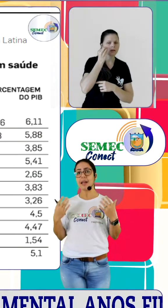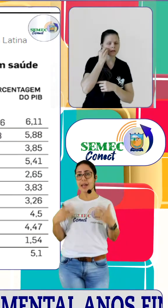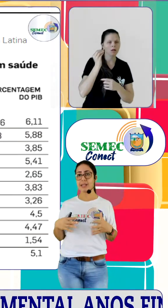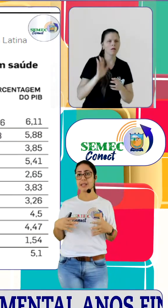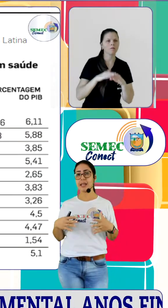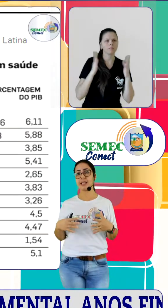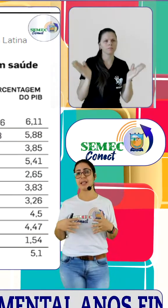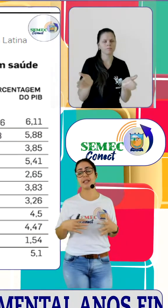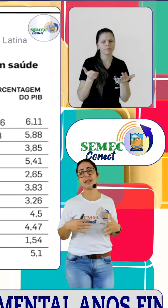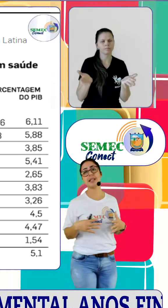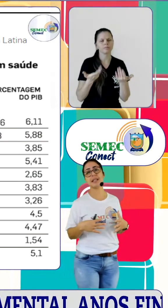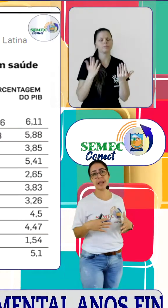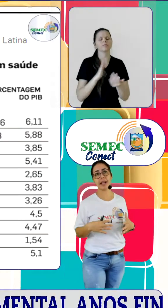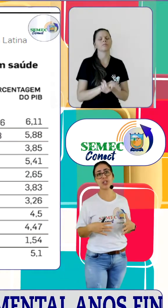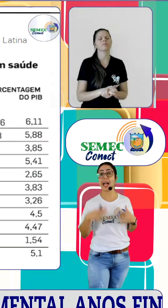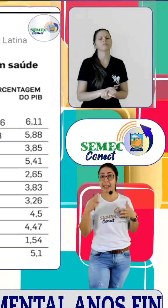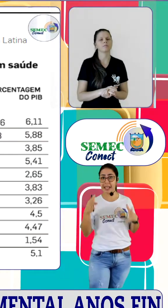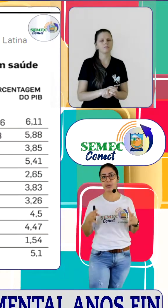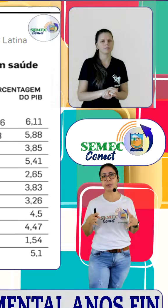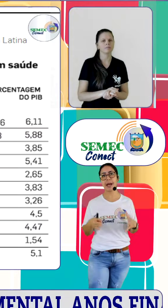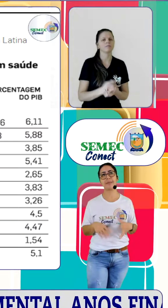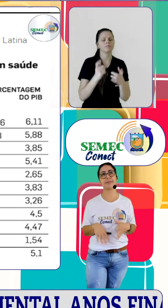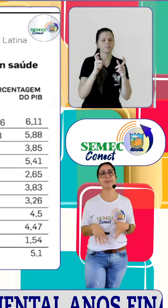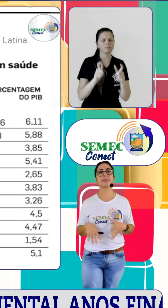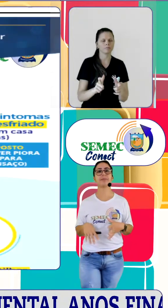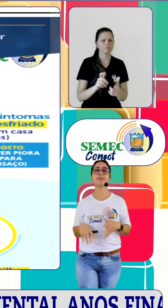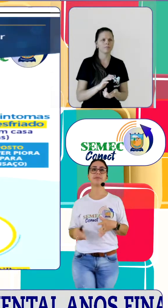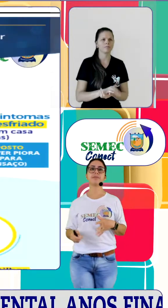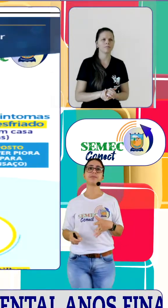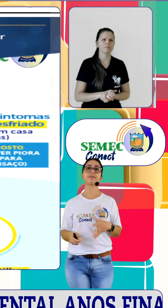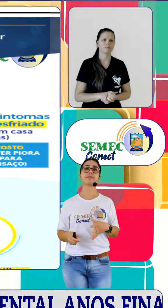sancionar esses necessidades daquele lugar.